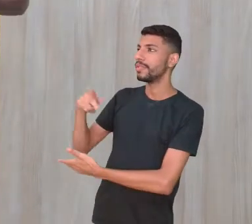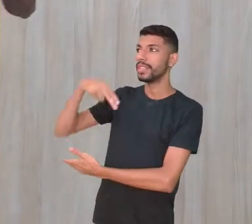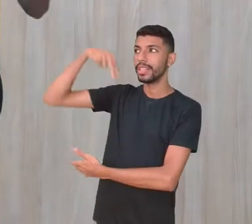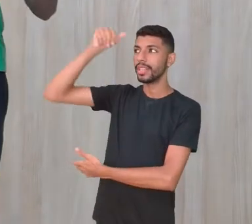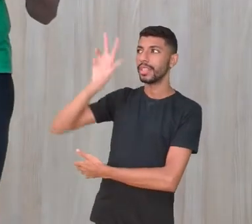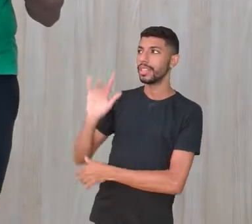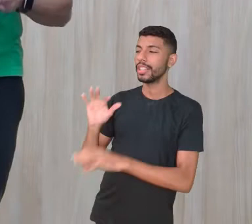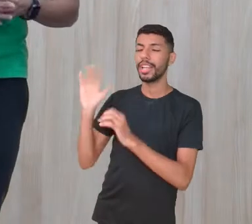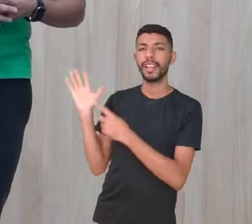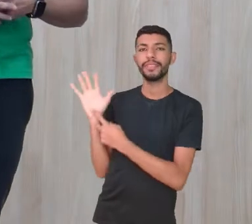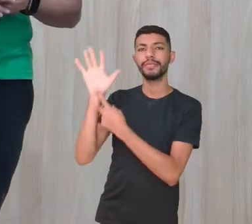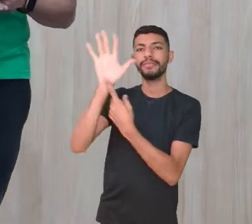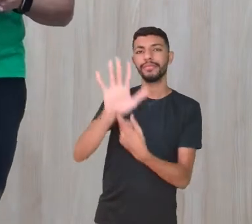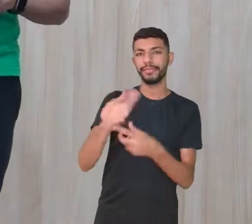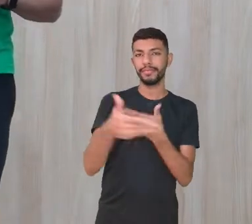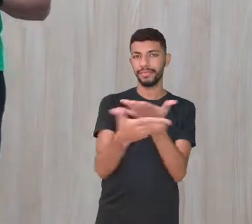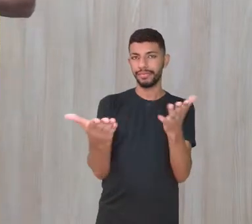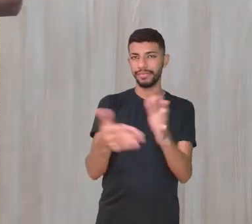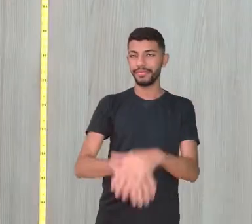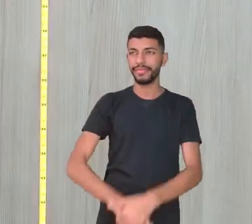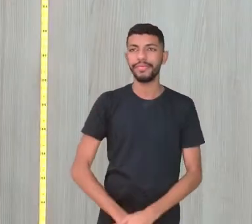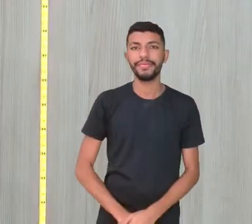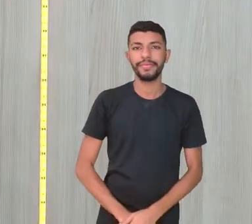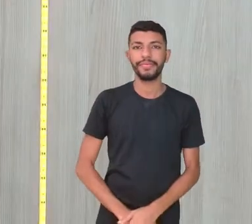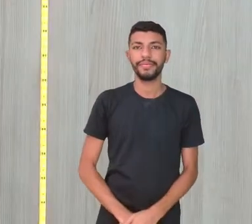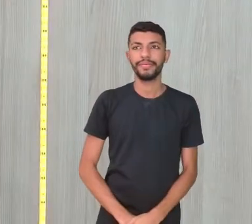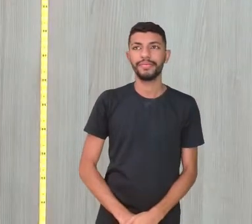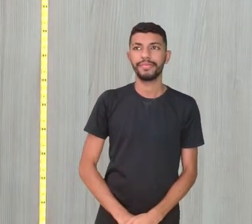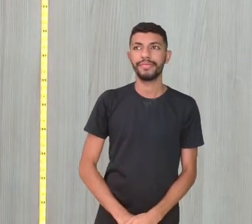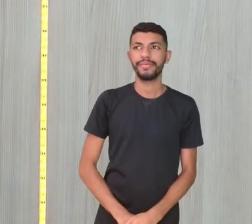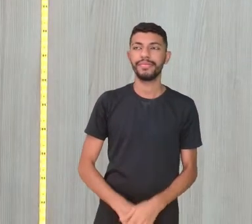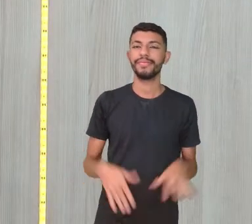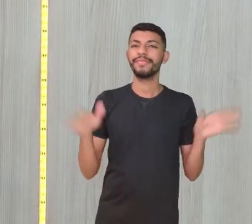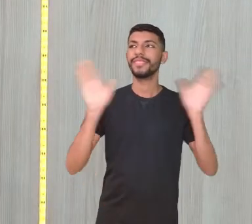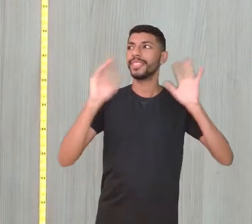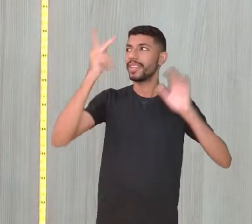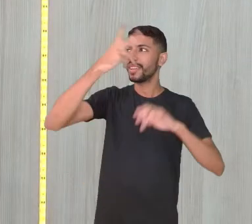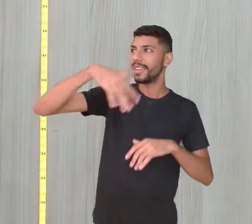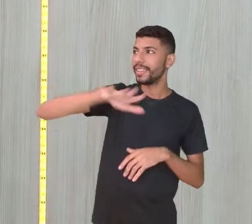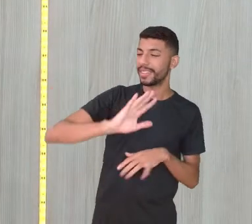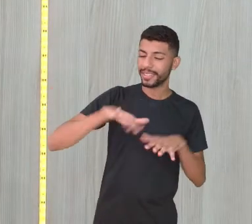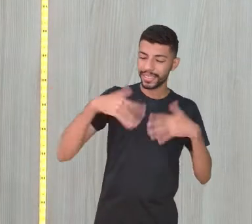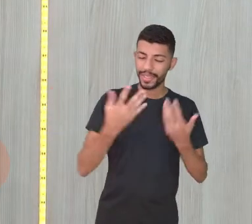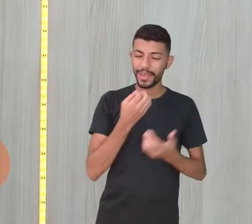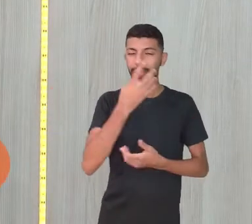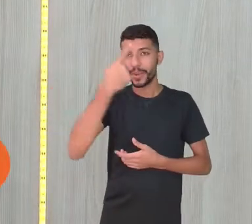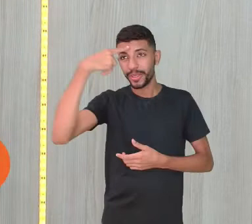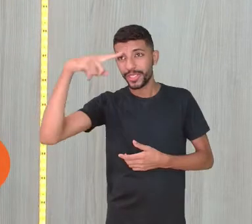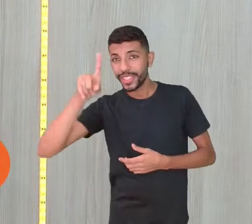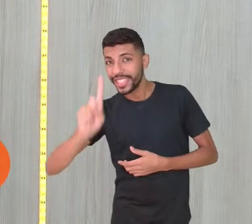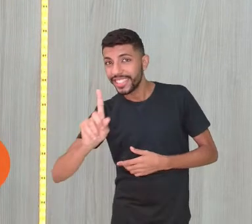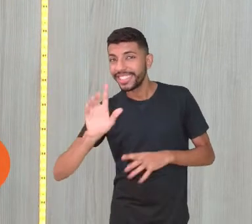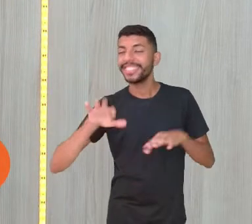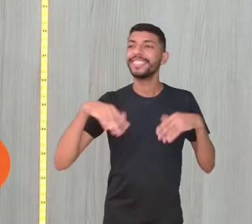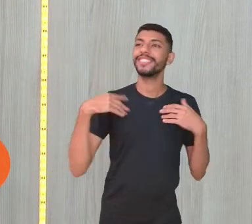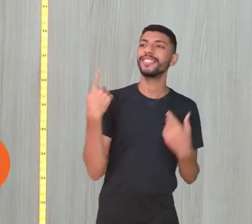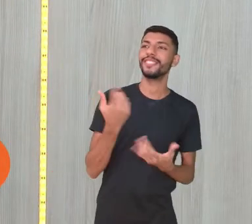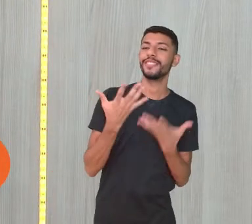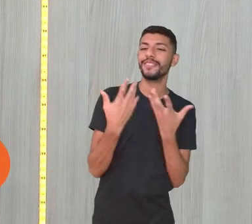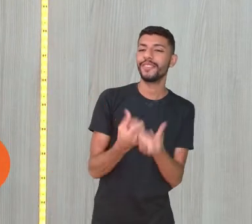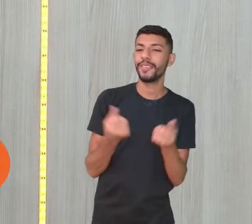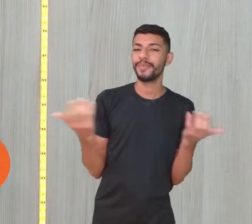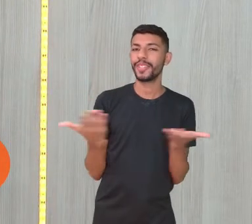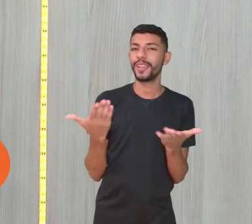que ela vai dar as boas-vindas aí para vocês. Olá, pessoal. Bom dia. Vamos lá para